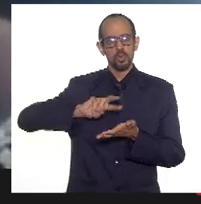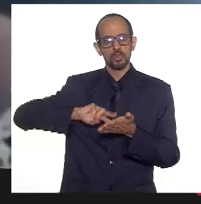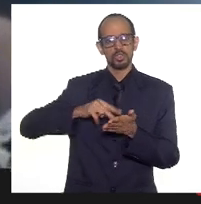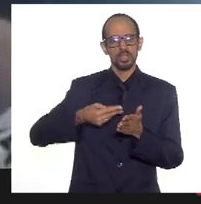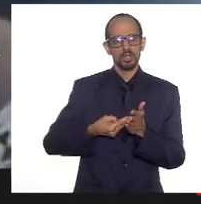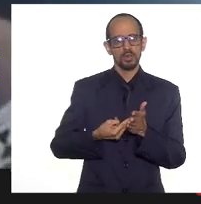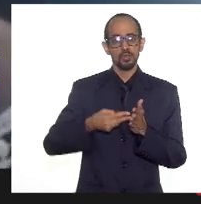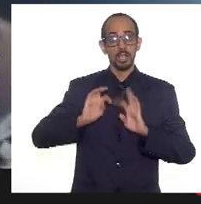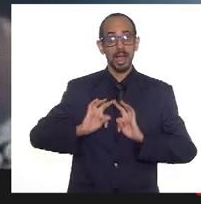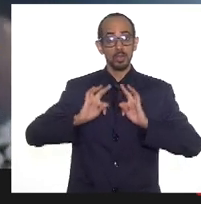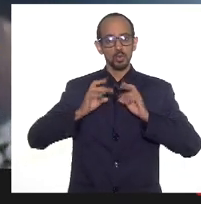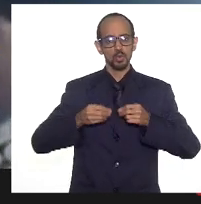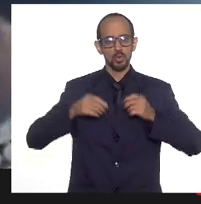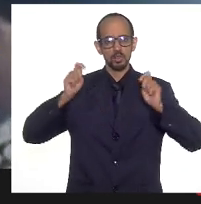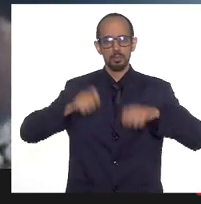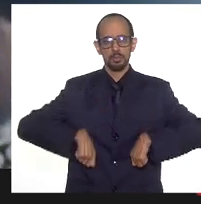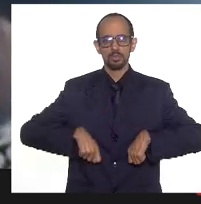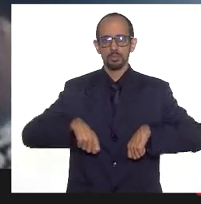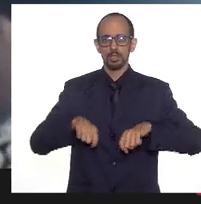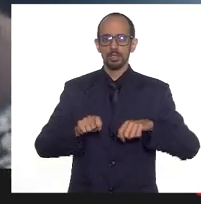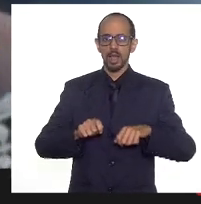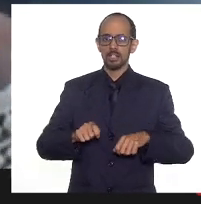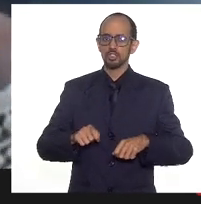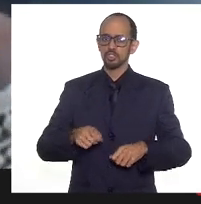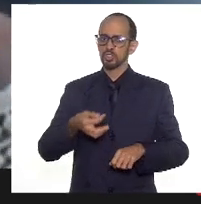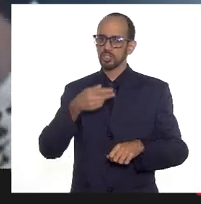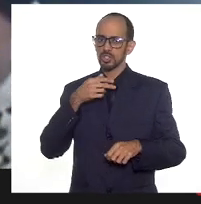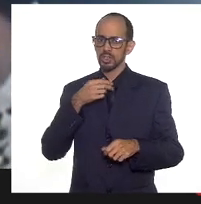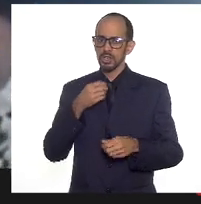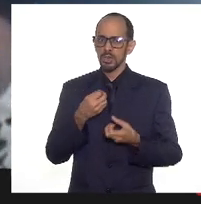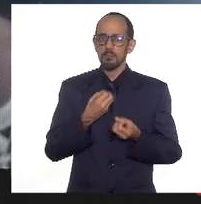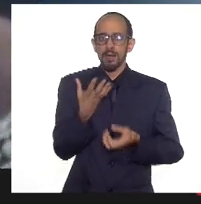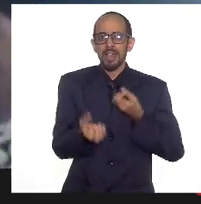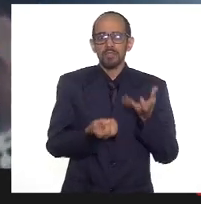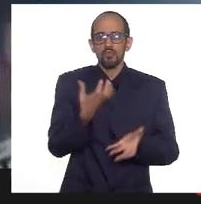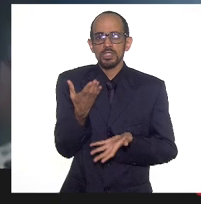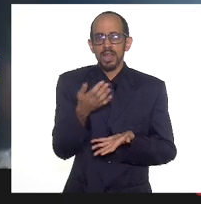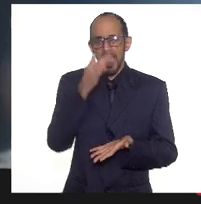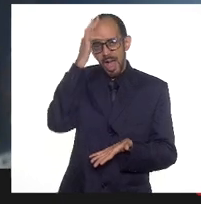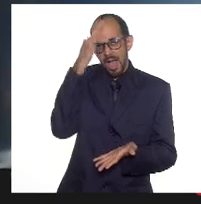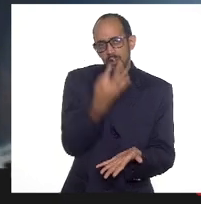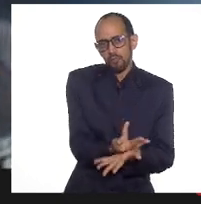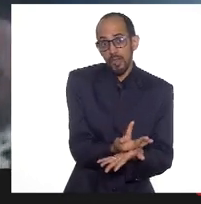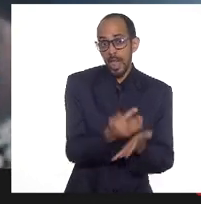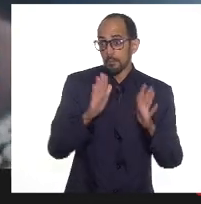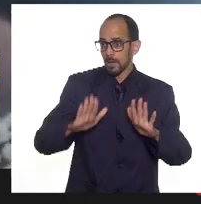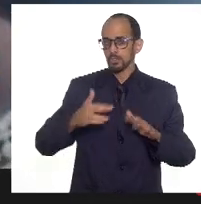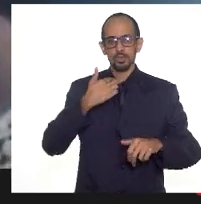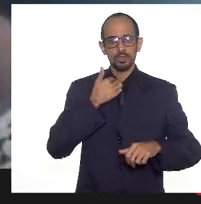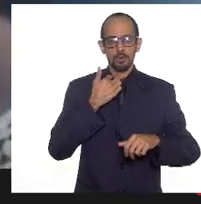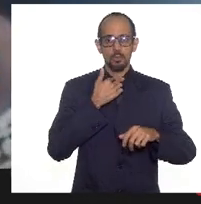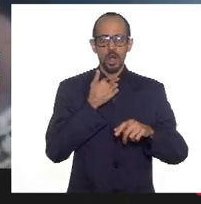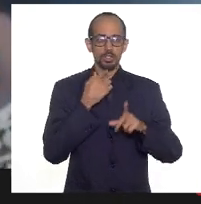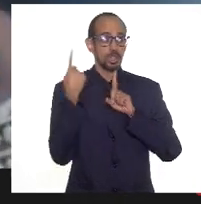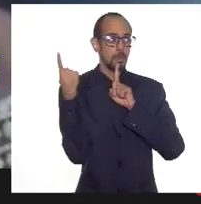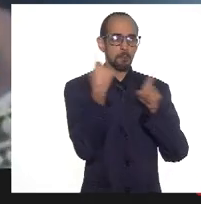a todos a possibilidade de se manifestar sem que a manifestação seja uma agressão aos demais,